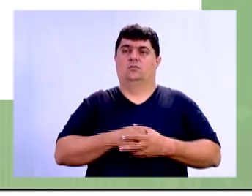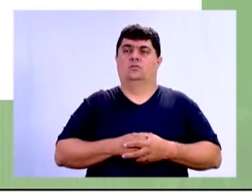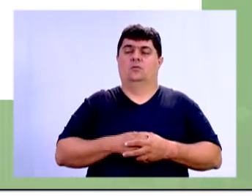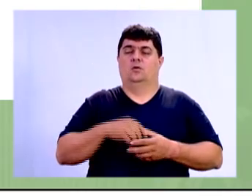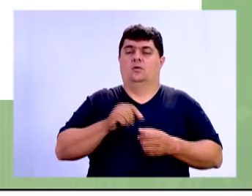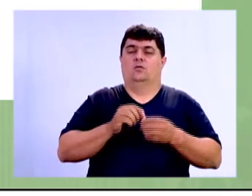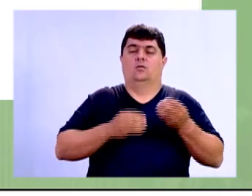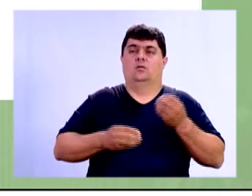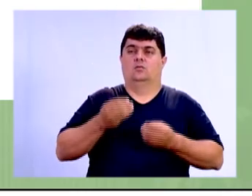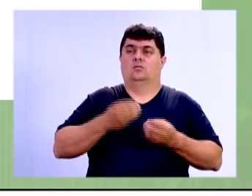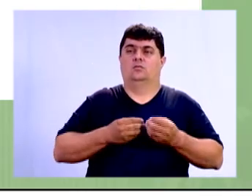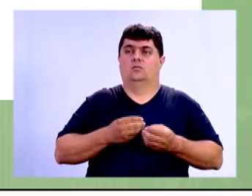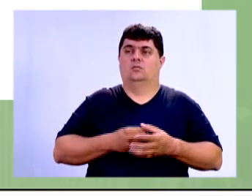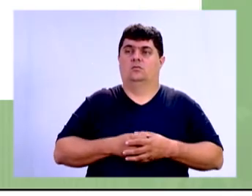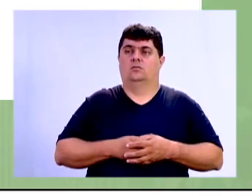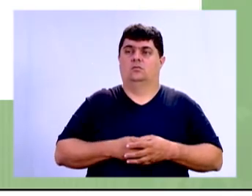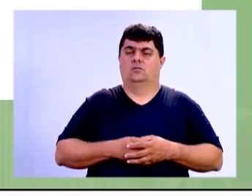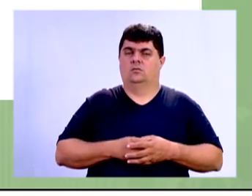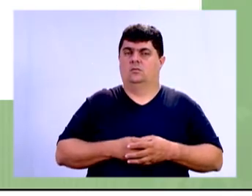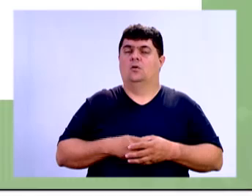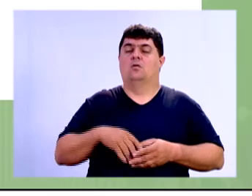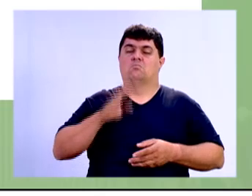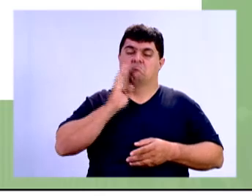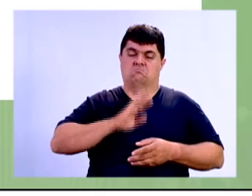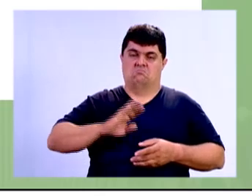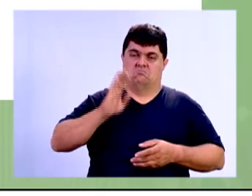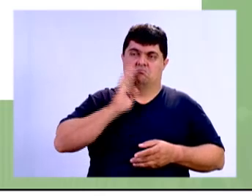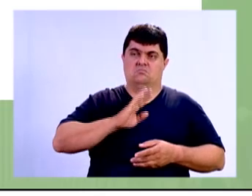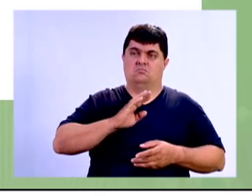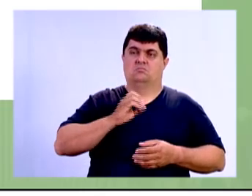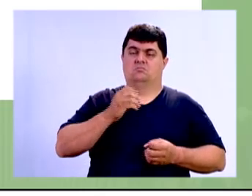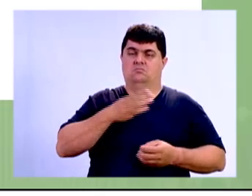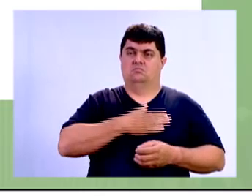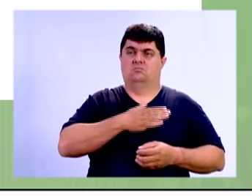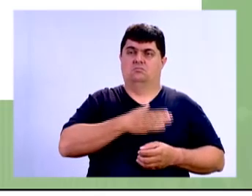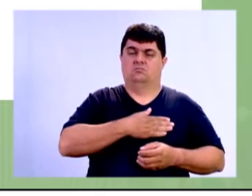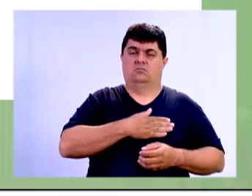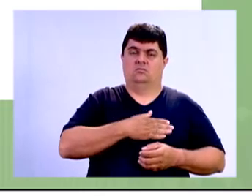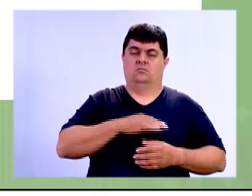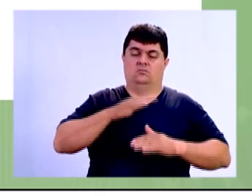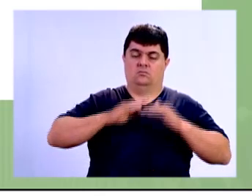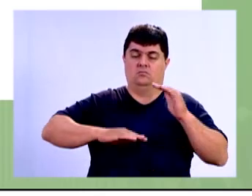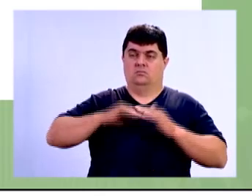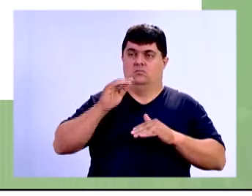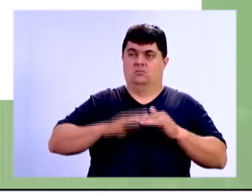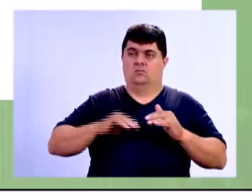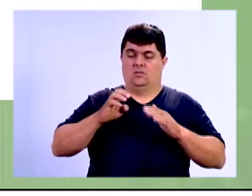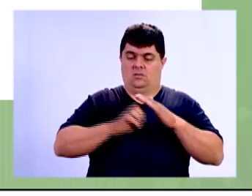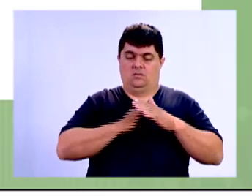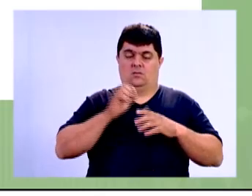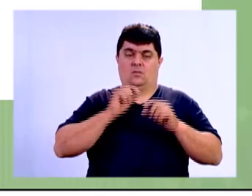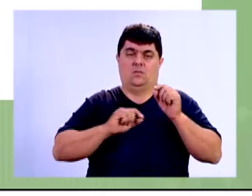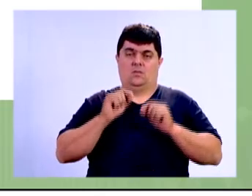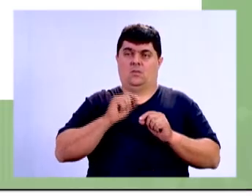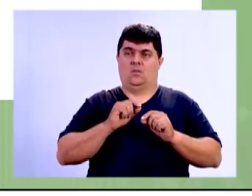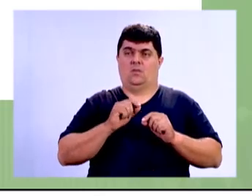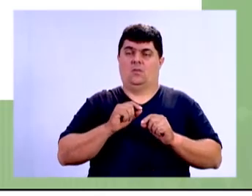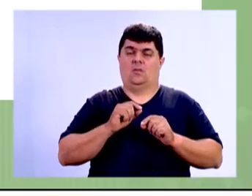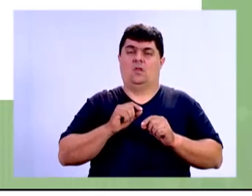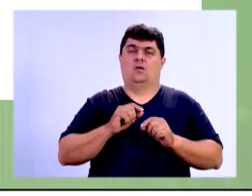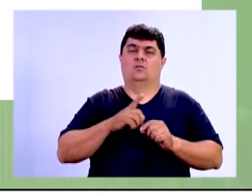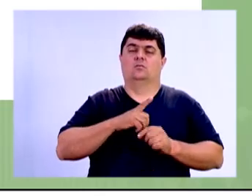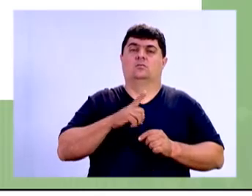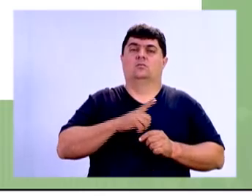fazer. Poxa, professor, ficou bem legal. O funcionário agora, gente, a minha empresa, ele